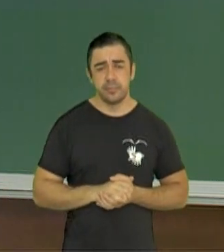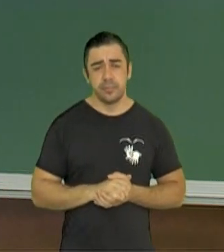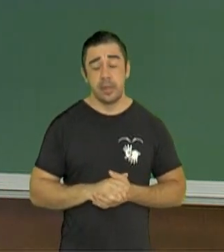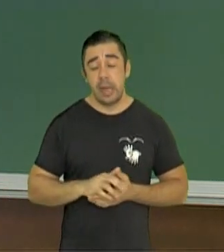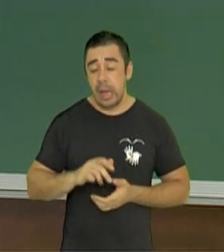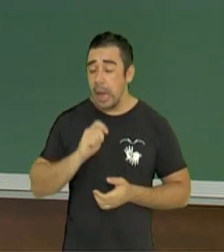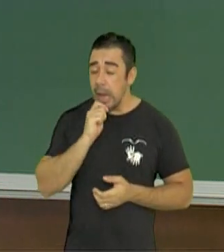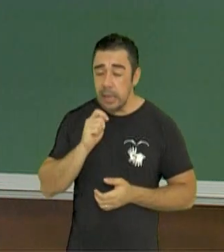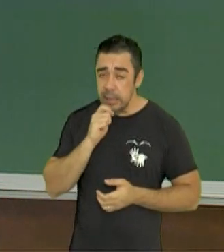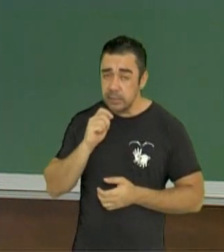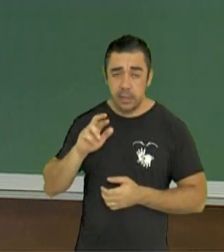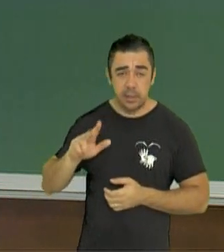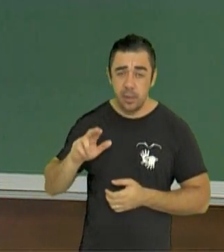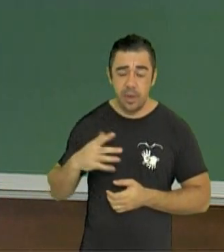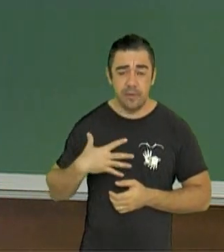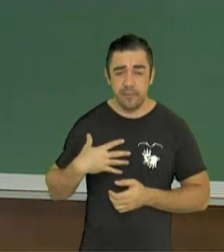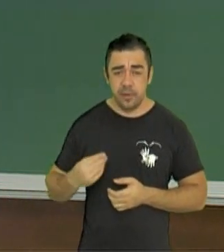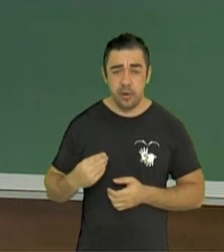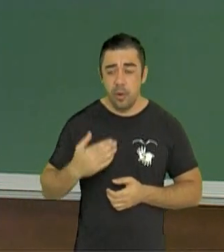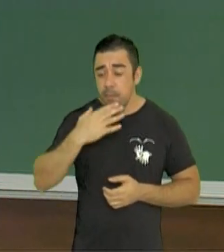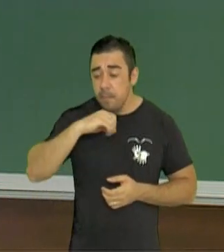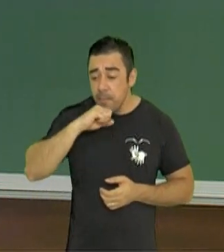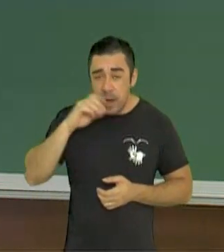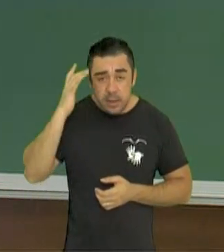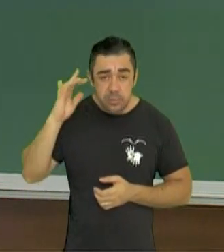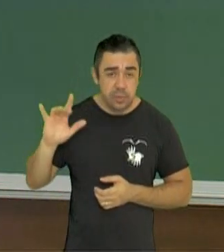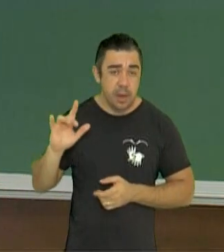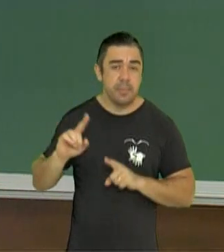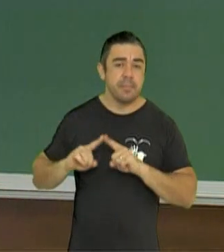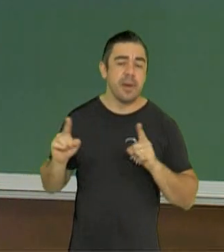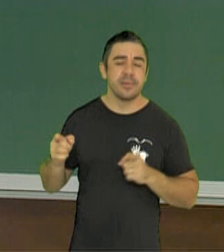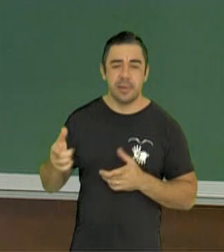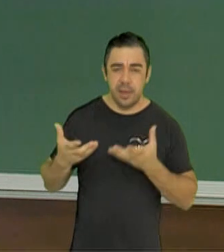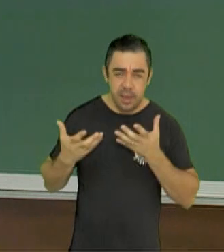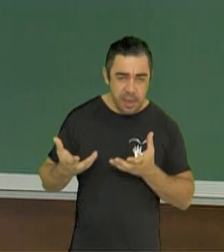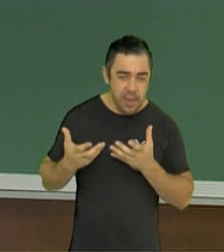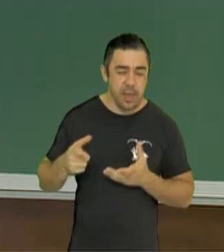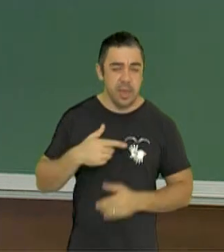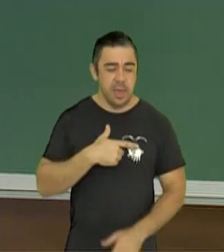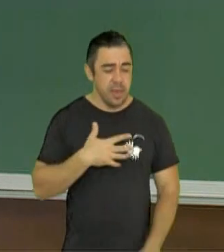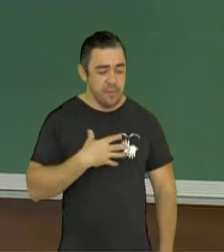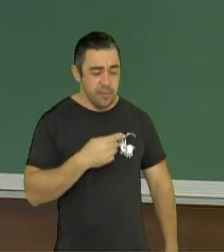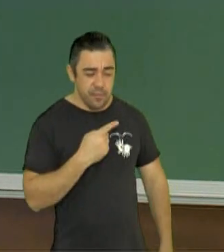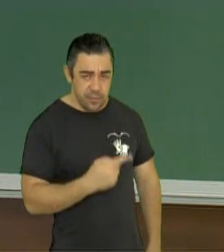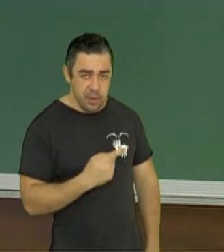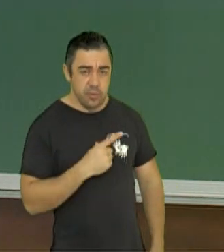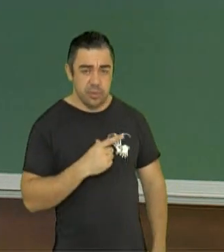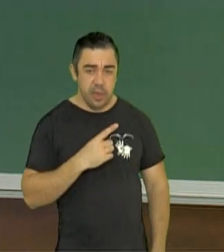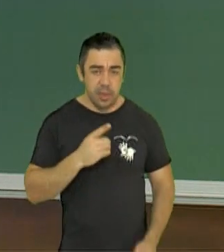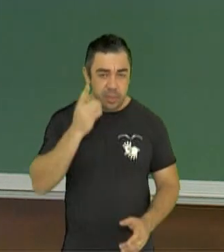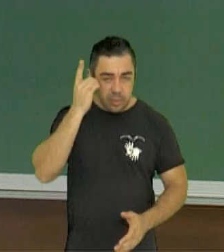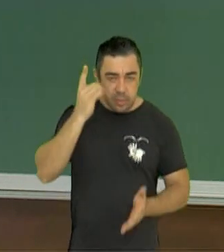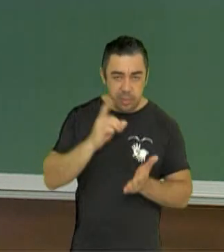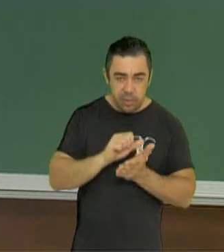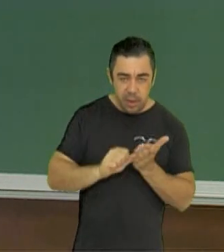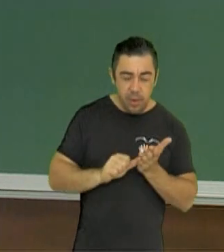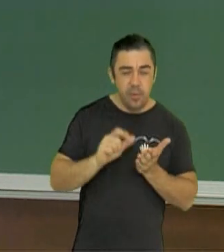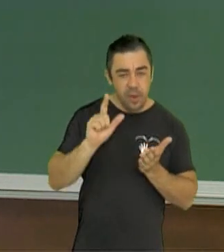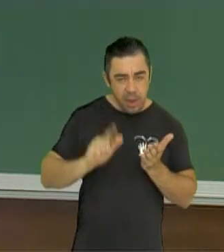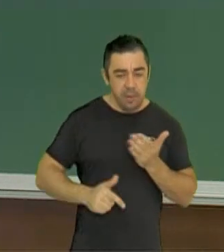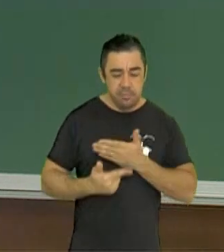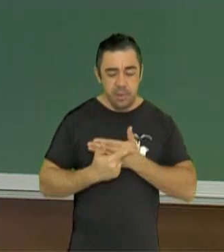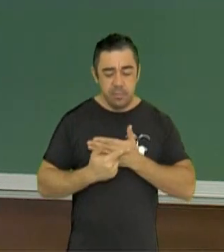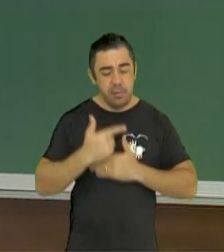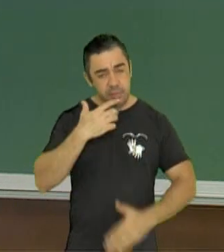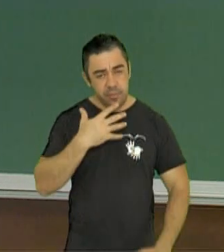é exatamente um filho. O pai não sabe disso, mas o que ele quer é que aquela criança trissômica conquiste o papel de filho.